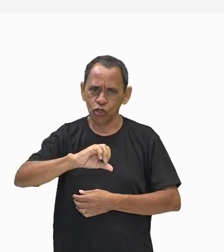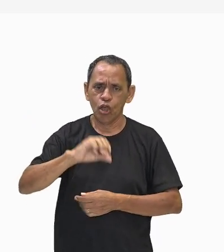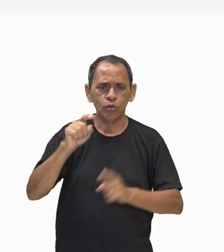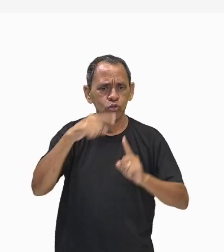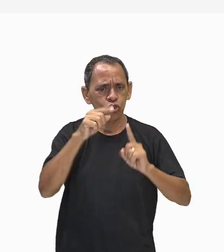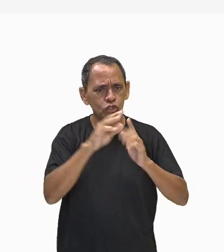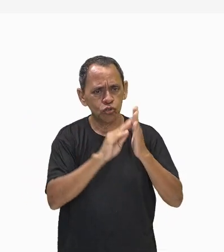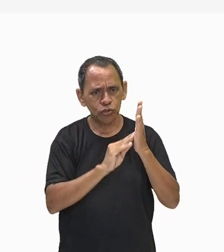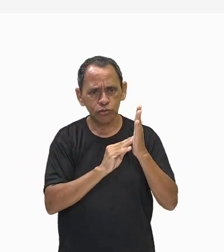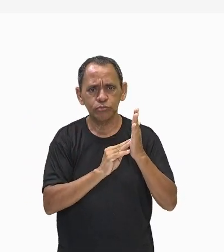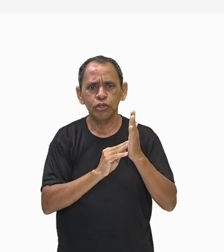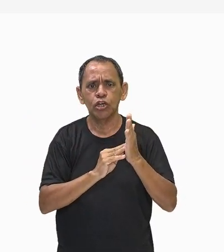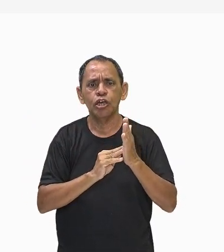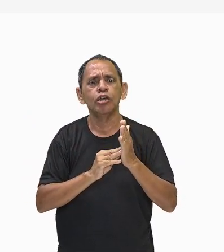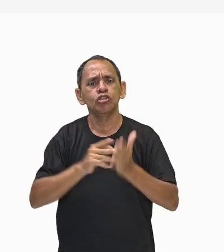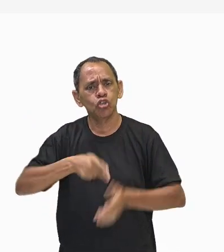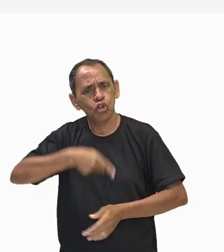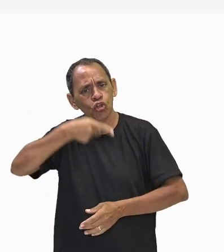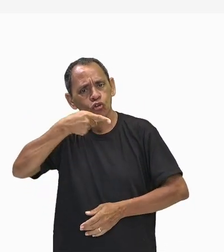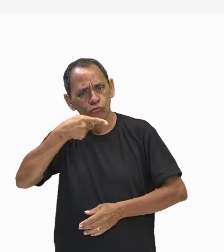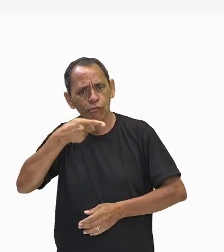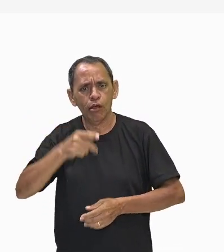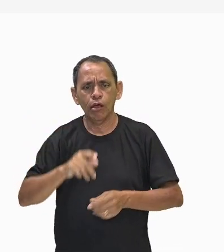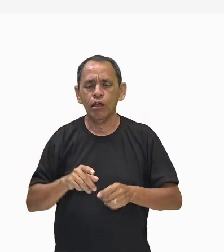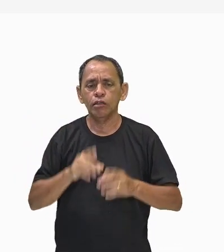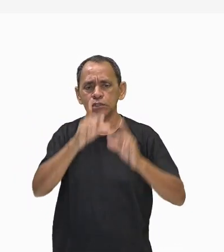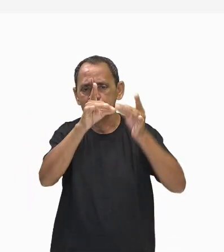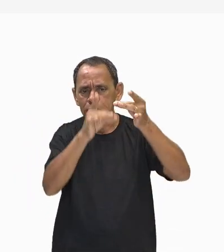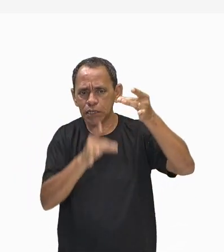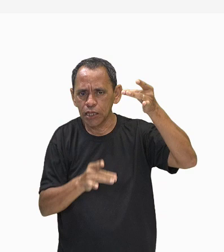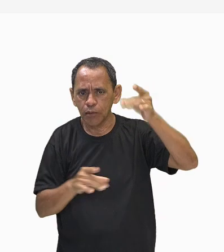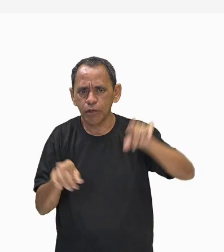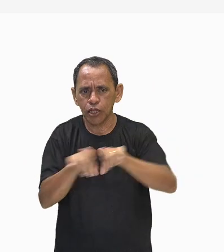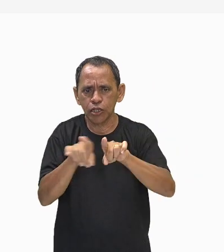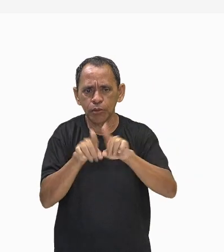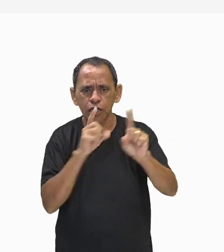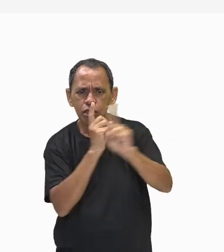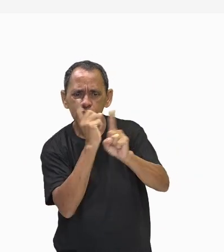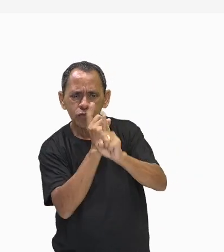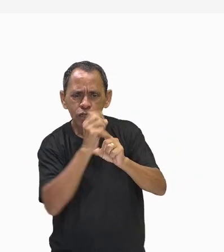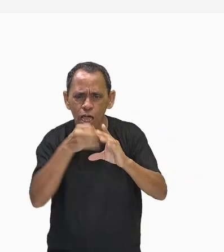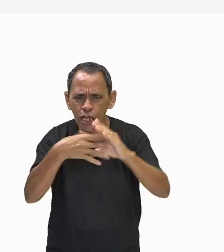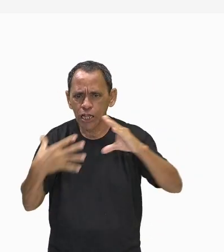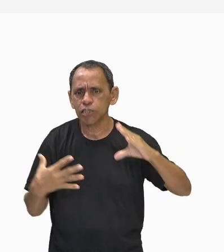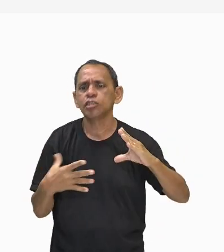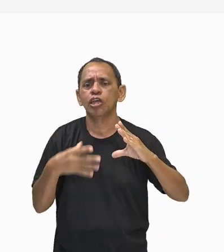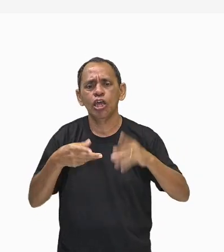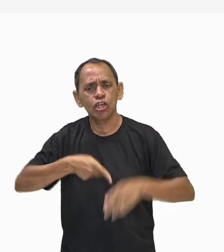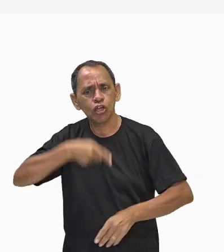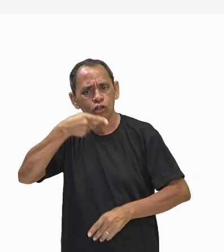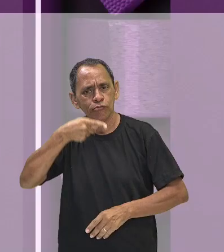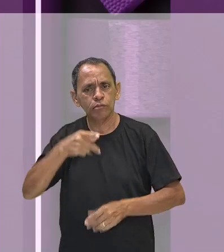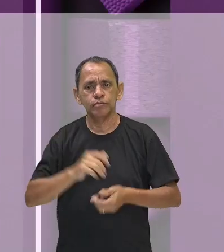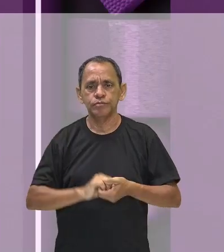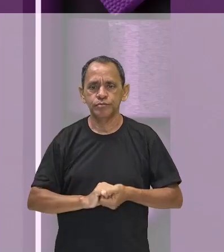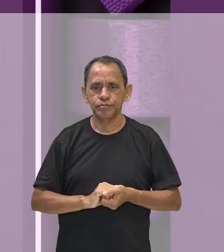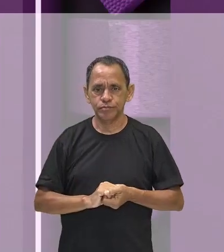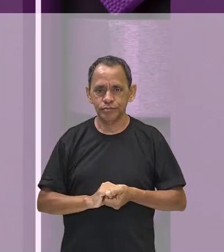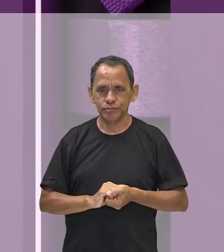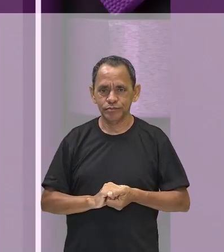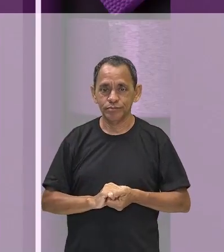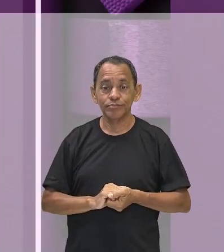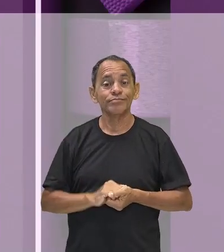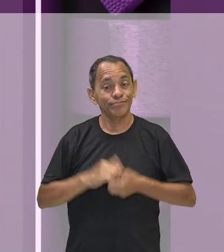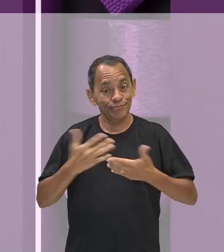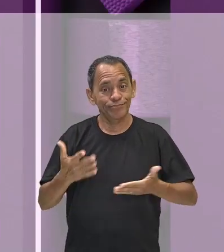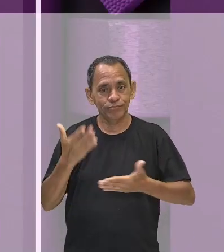conhecimento poliedros de Platão, detalhamento e de identificar características dos poliedros de Platão. Muito